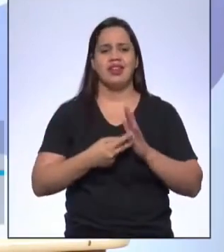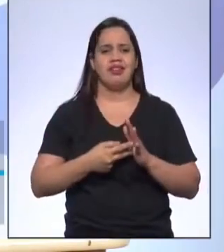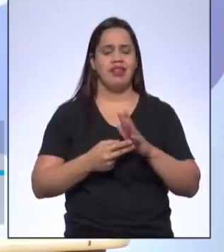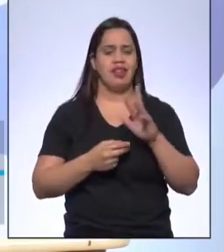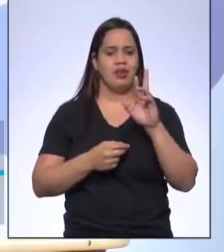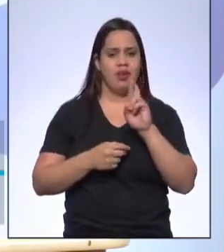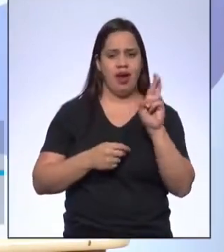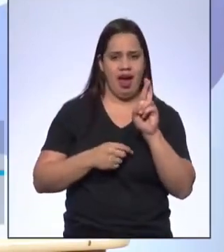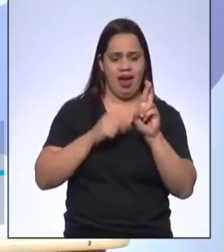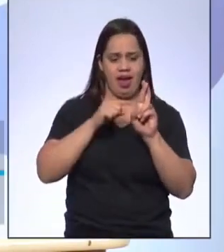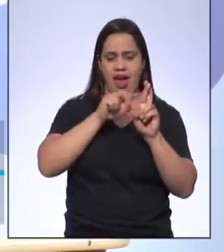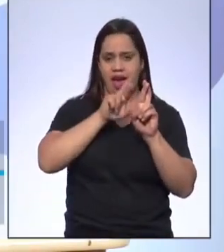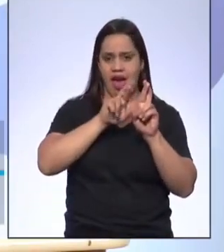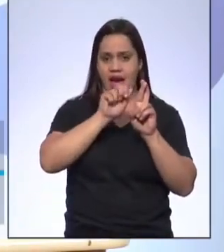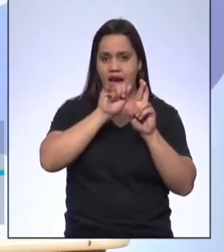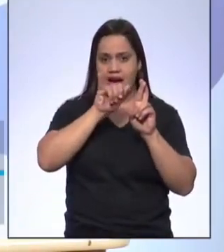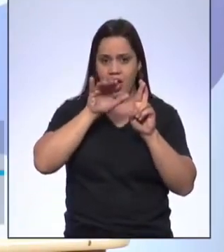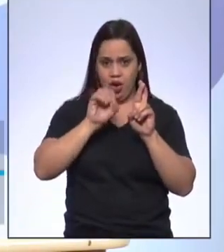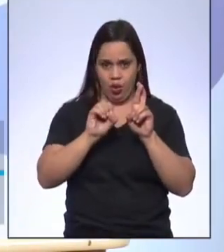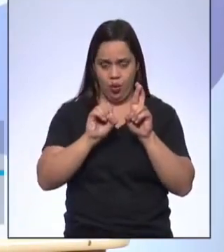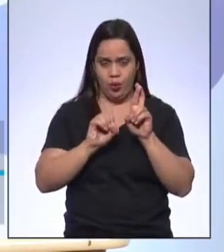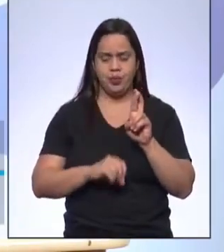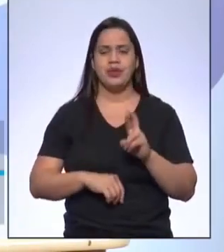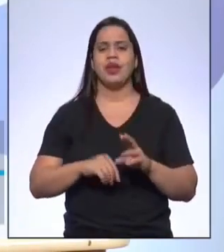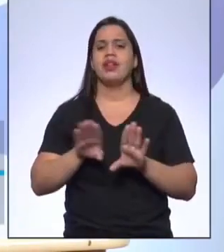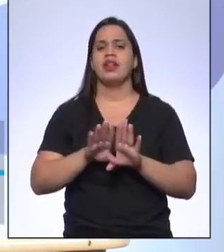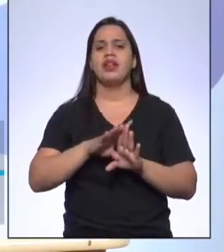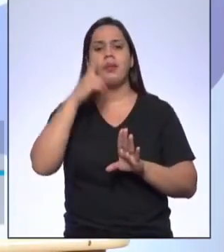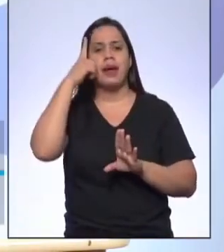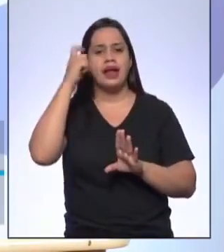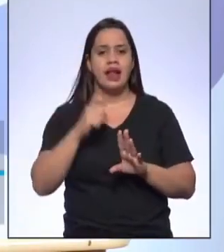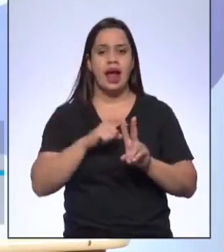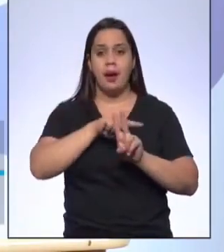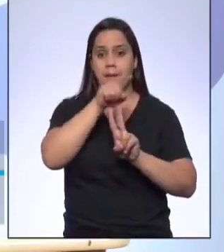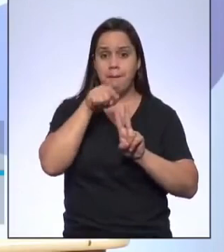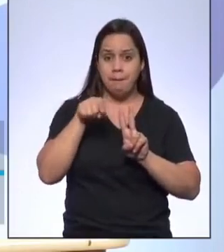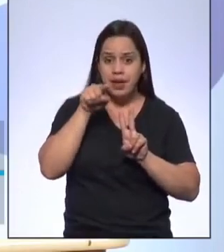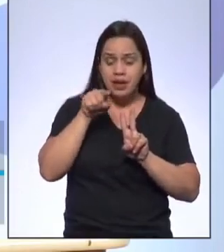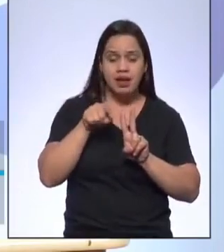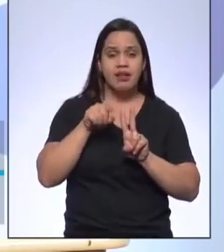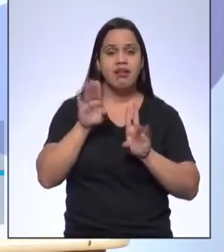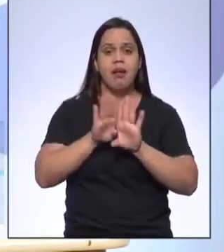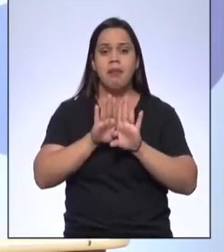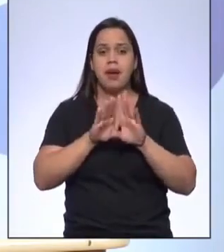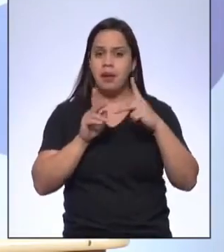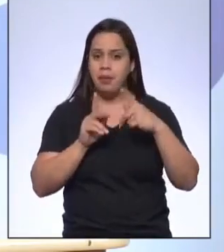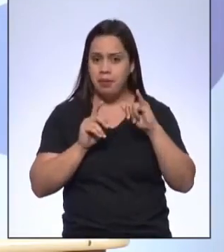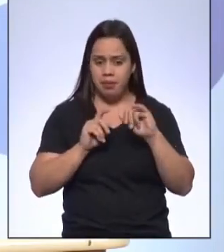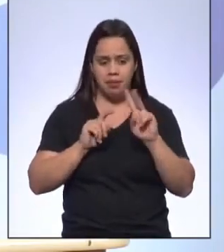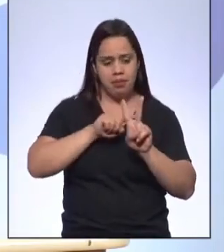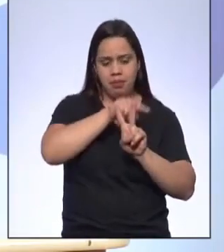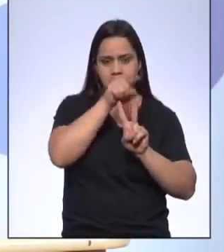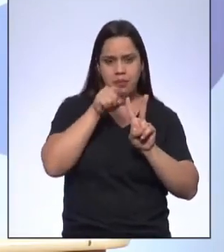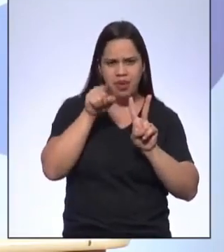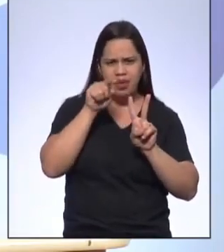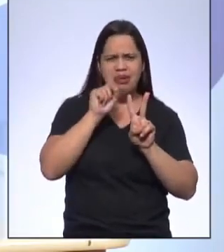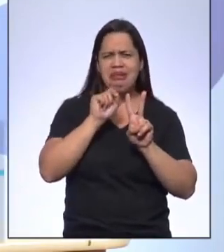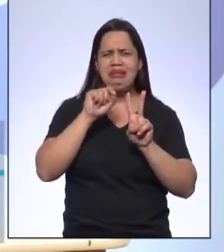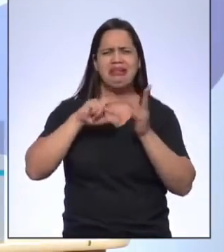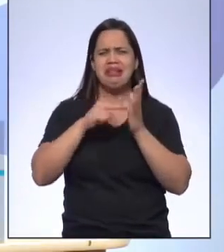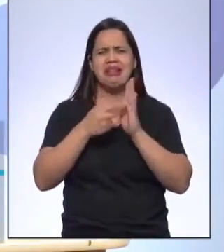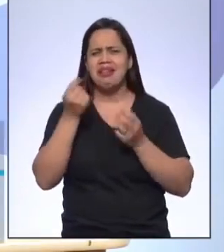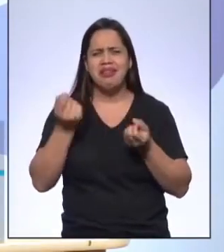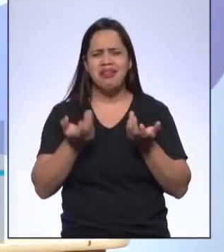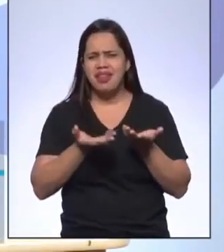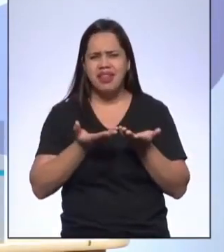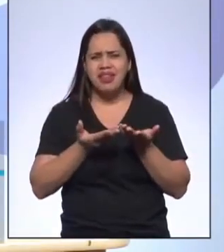que é o raio, Boa. a ideia do pi, né, da representação do pi, que perguntaram, o que significa essa letra estranha?